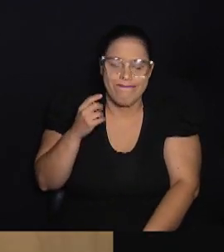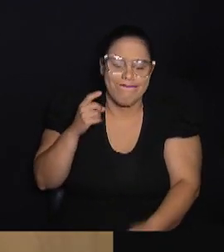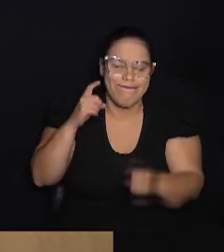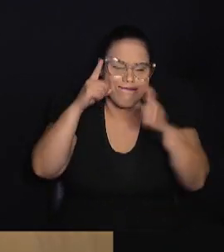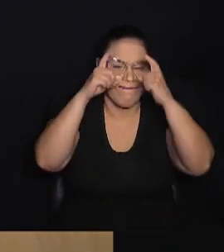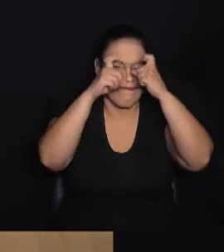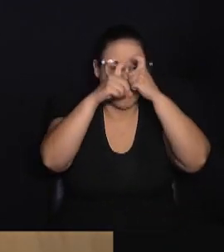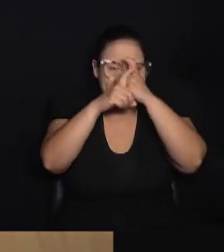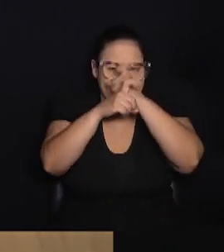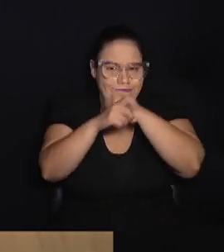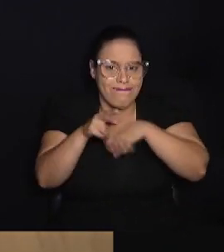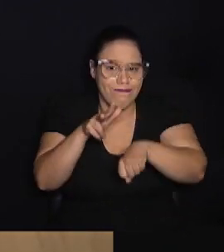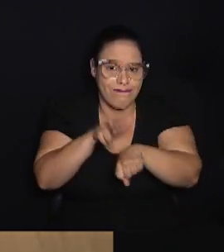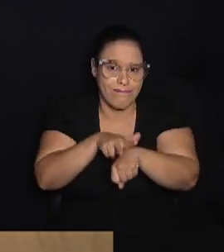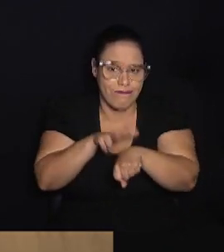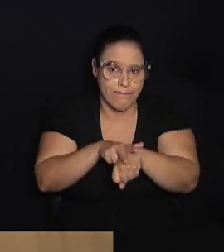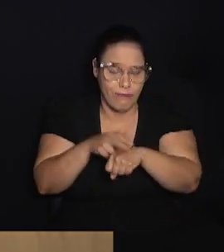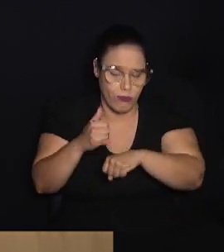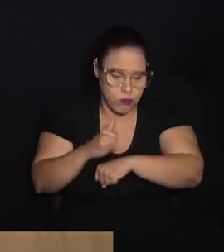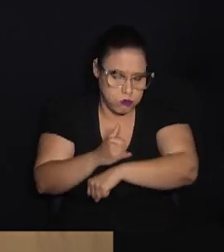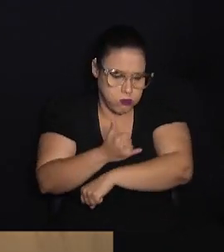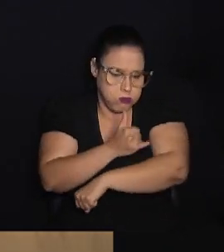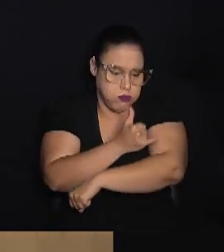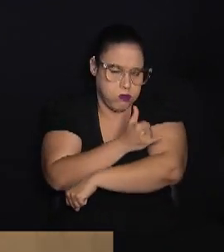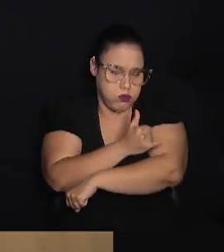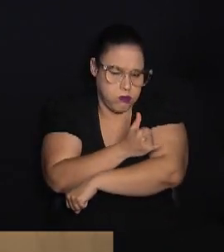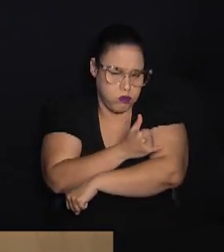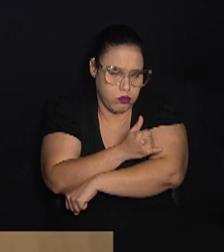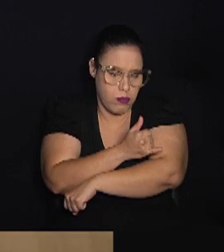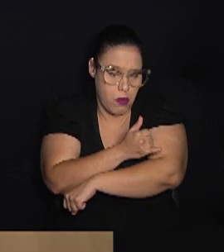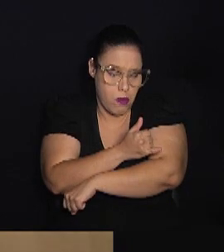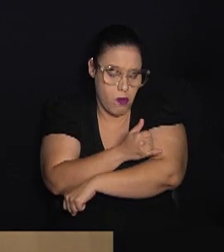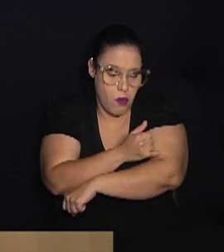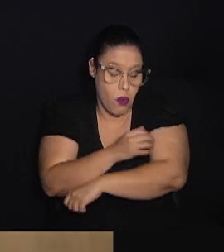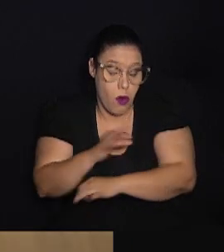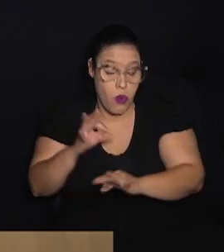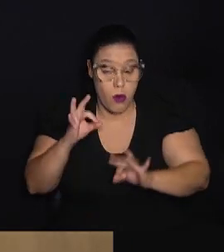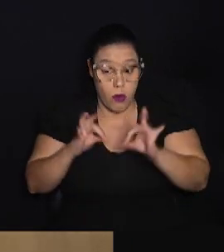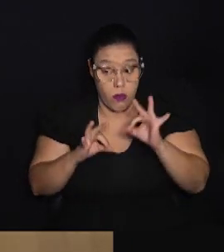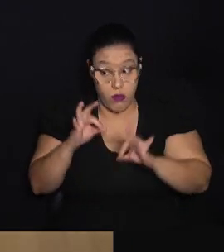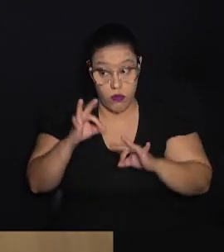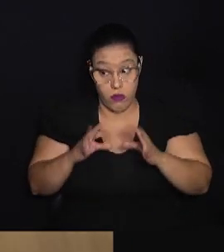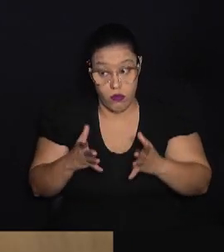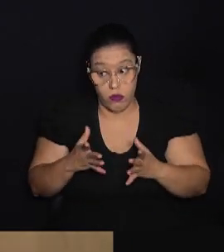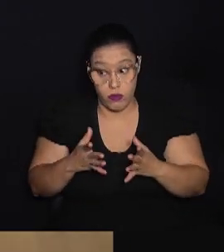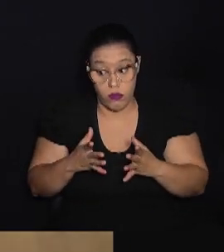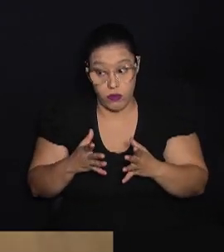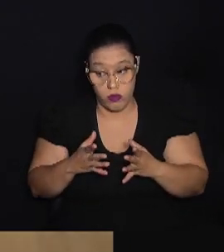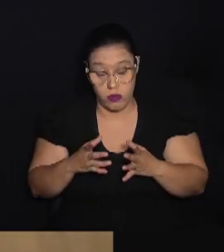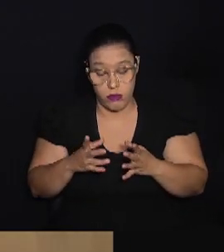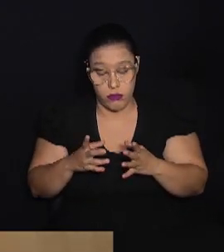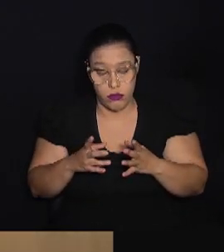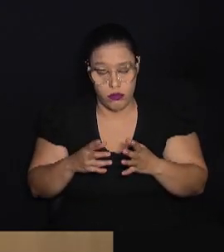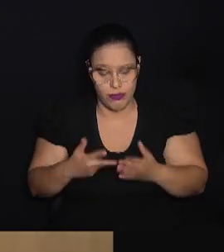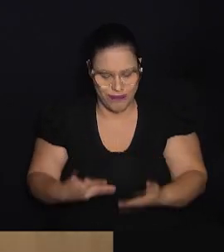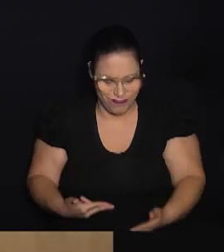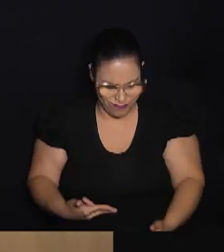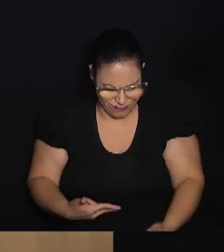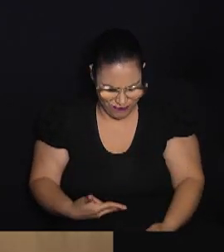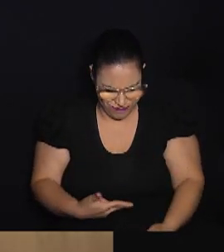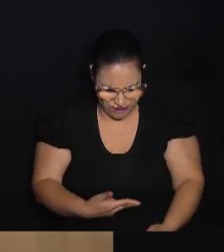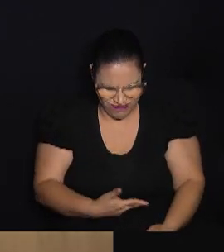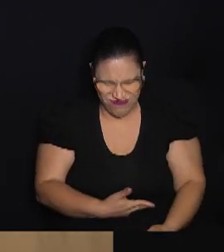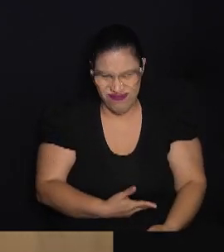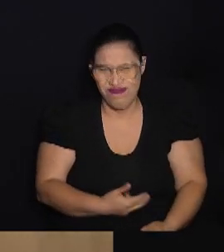uma paciente obesa do que uma paciente com peso normal. Por quê? As taxas de complicações cirúrgicas são maiores,